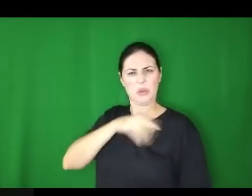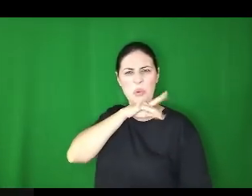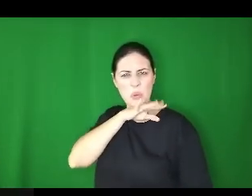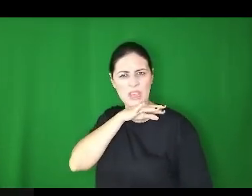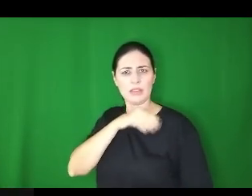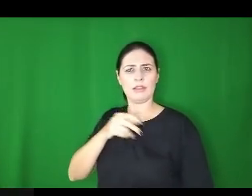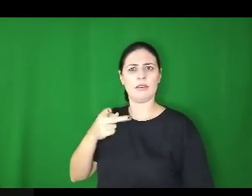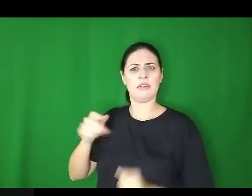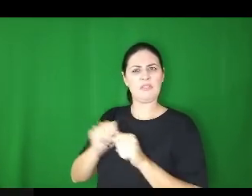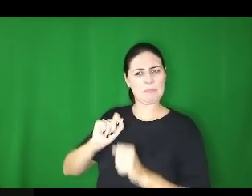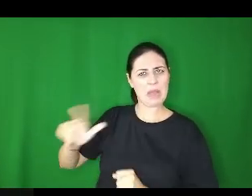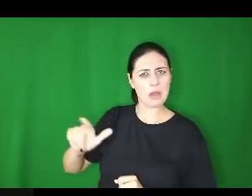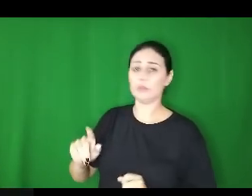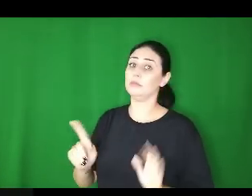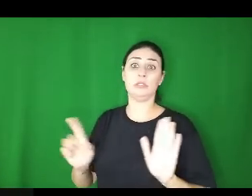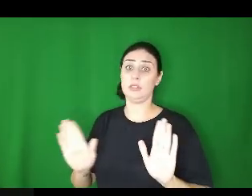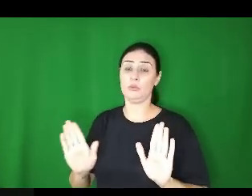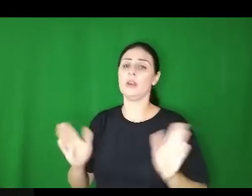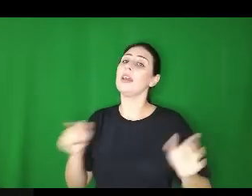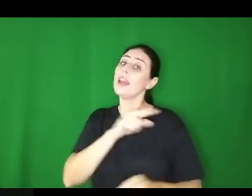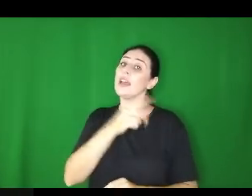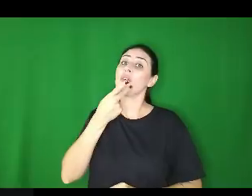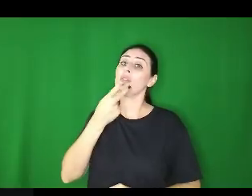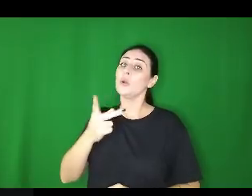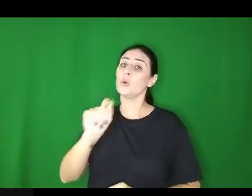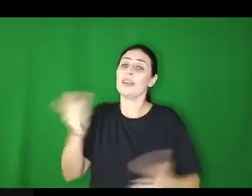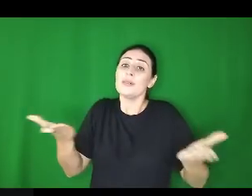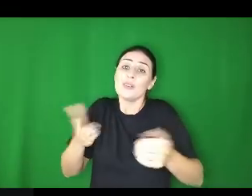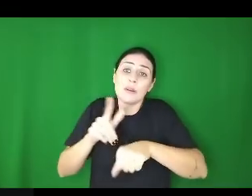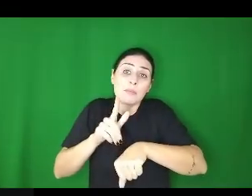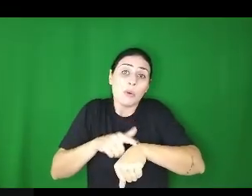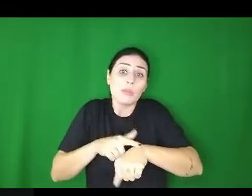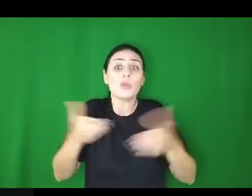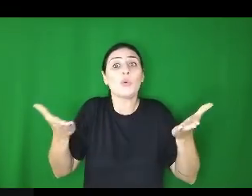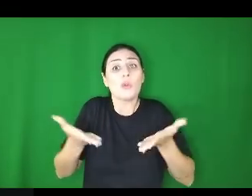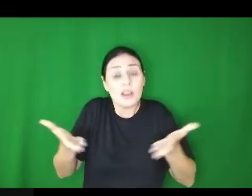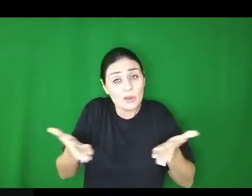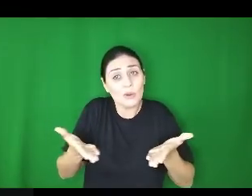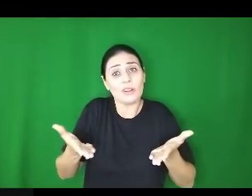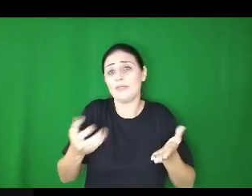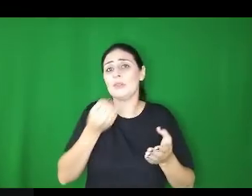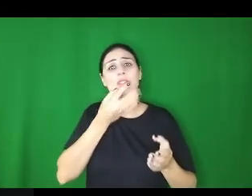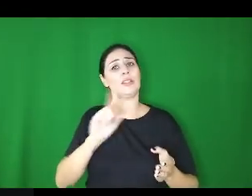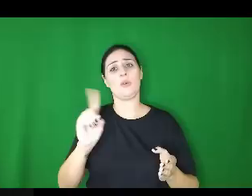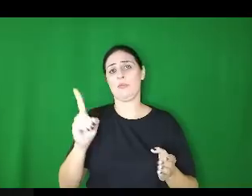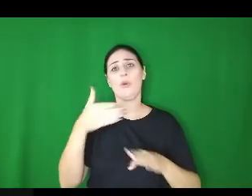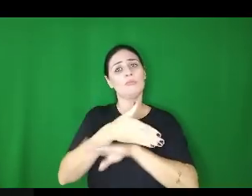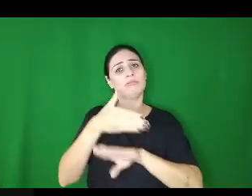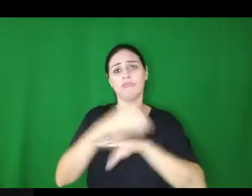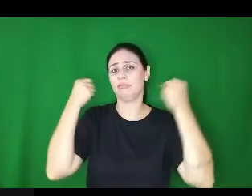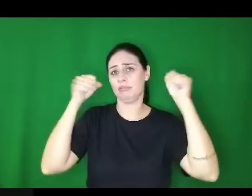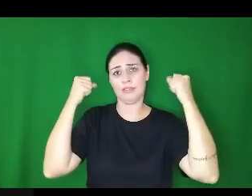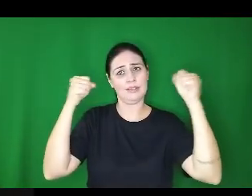Não é isso, é o que é possível nesse momento, o que é mais necessário. Então, vamos fazer um comparativo aí.